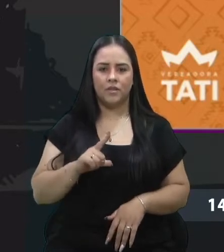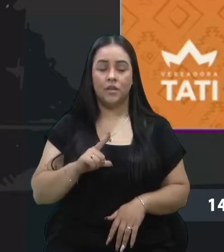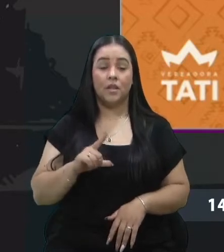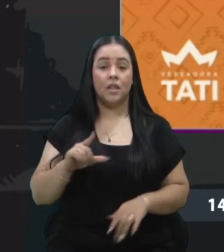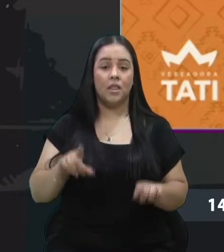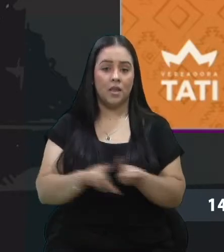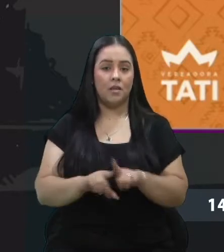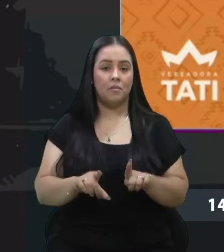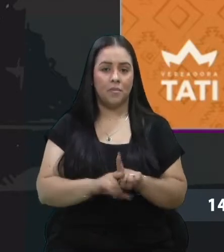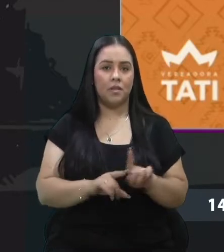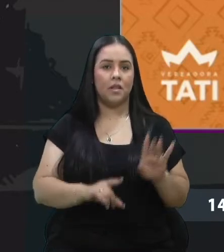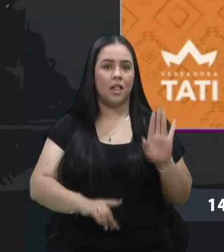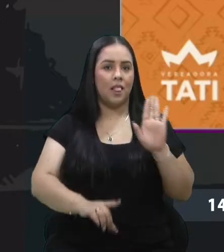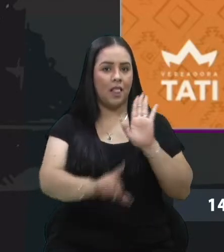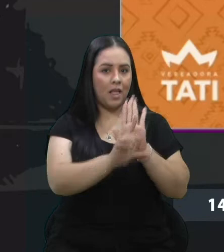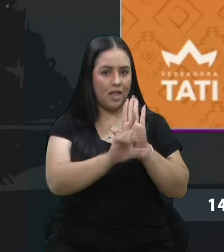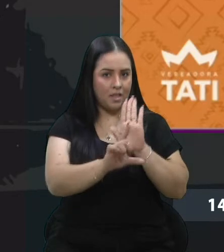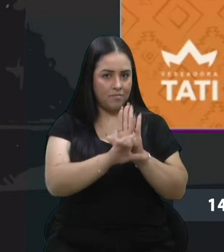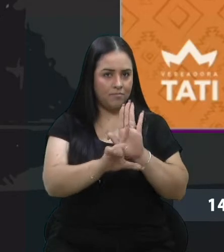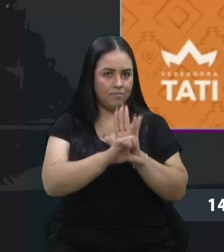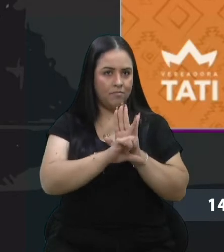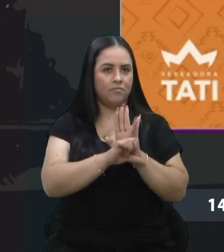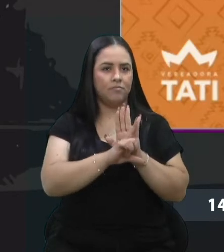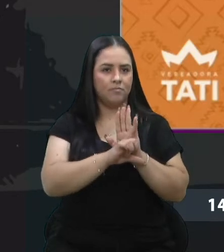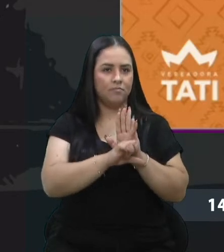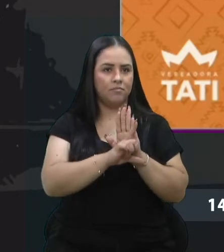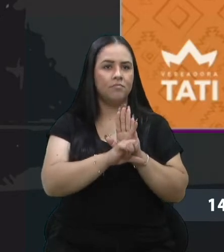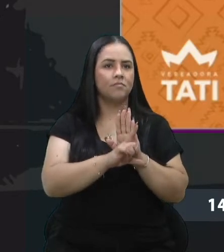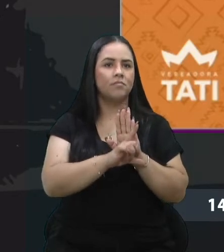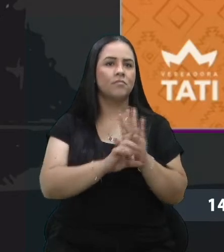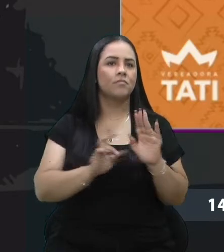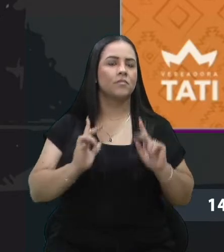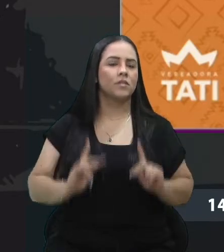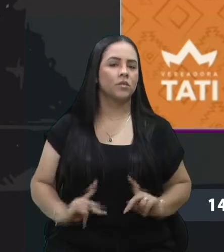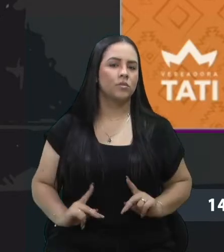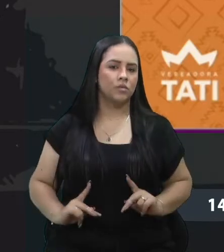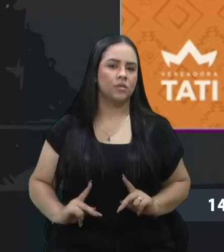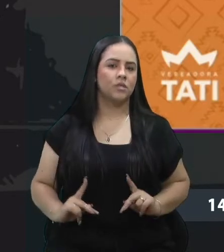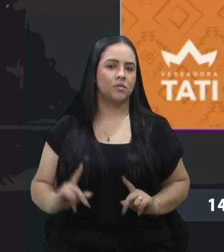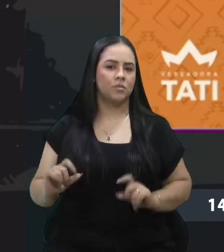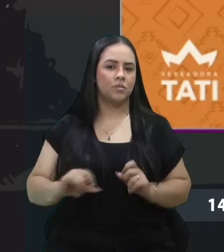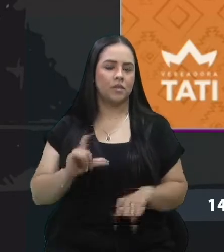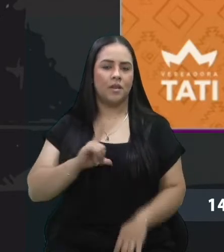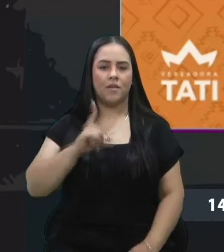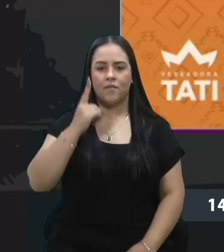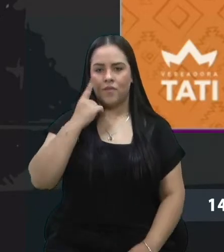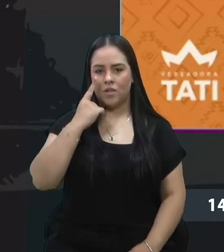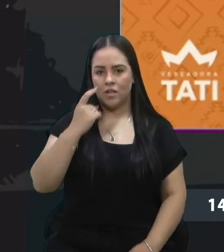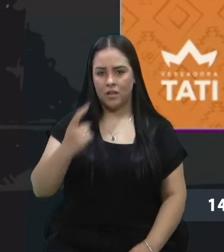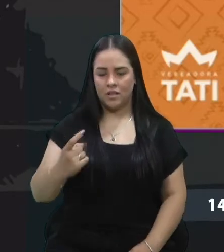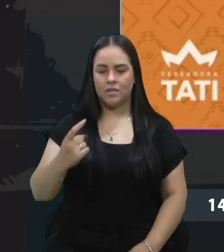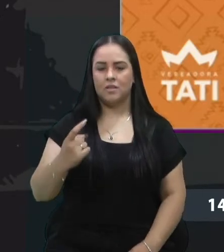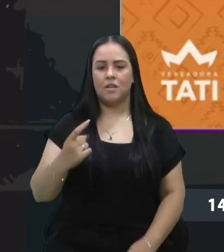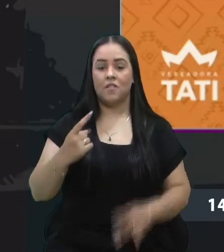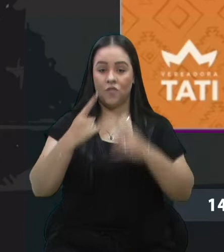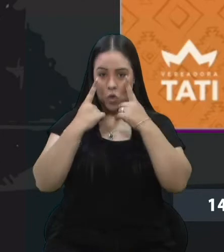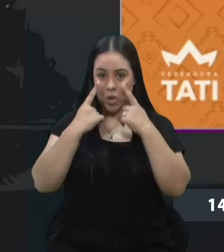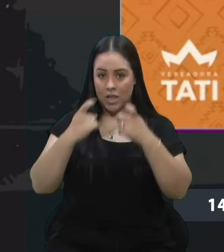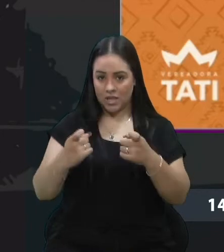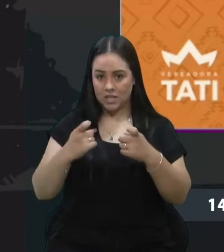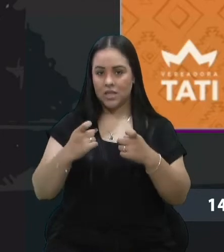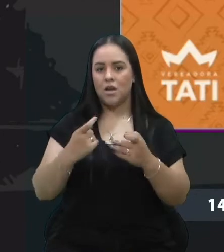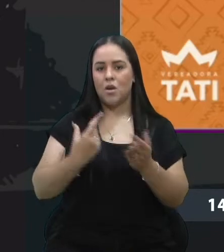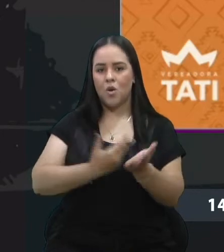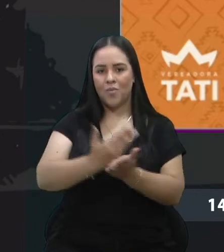brasileiro, uma punição aos agressores. A violência doméstica, ela passa, então, a ser reconhecida